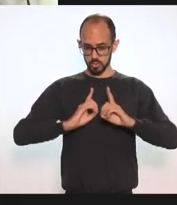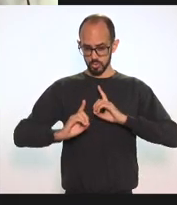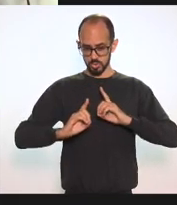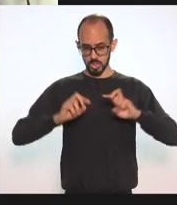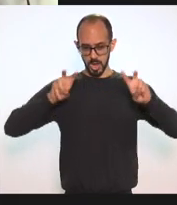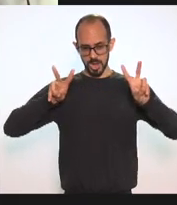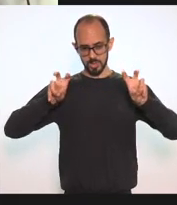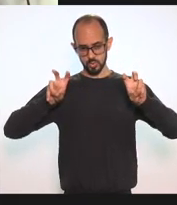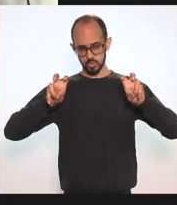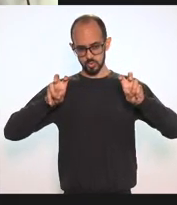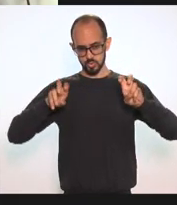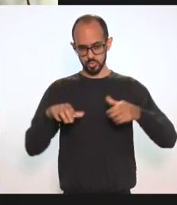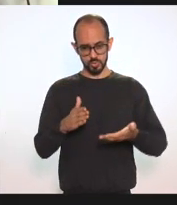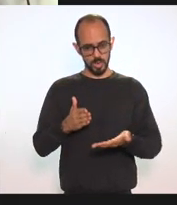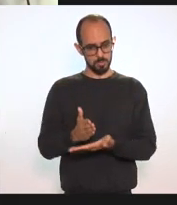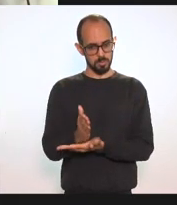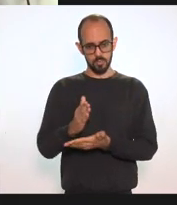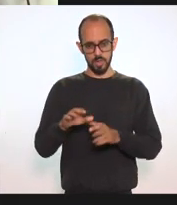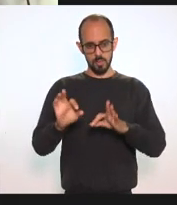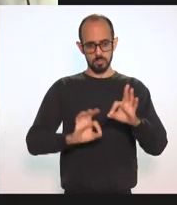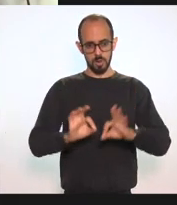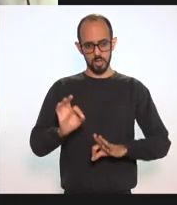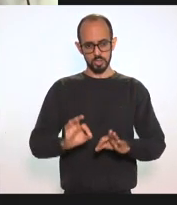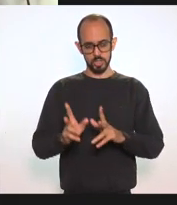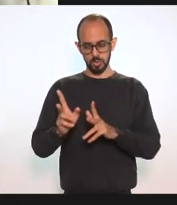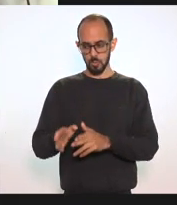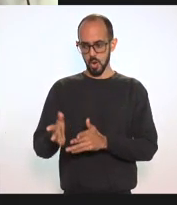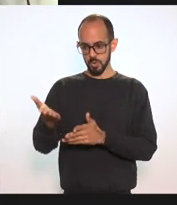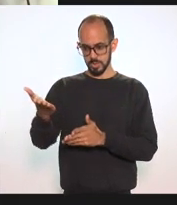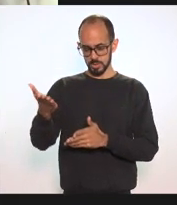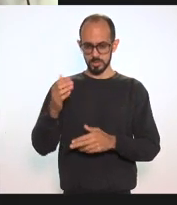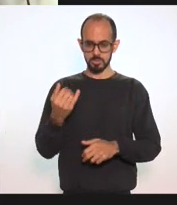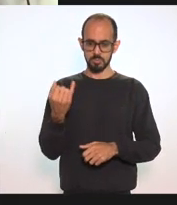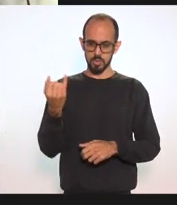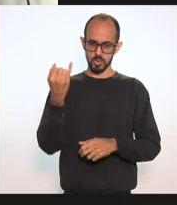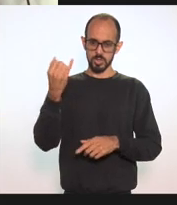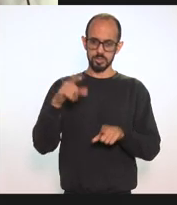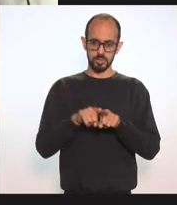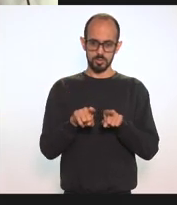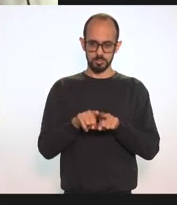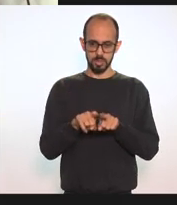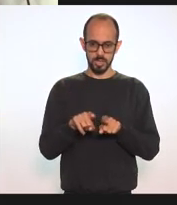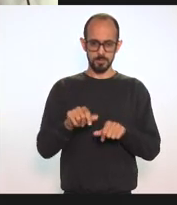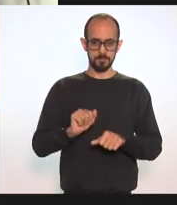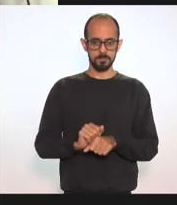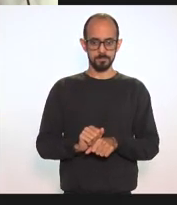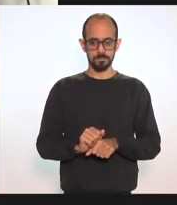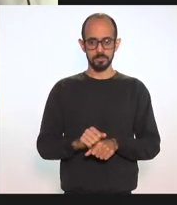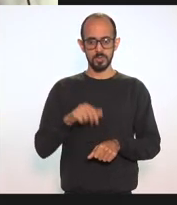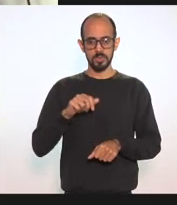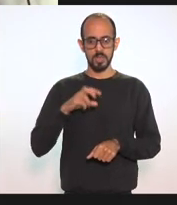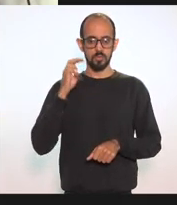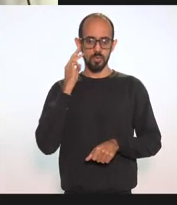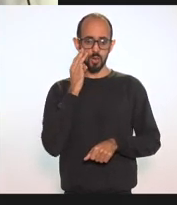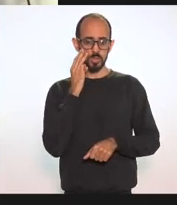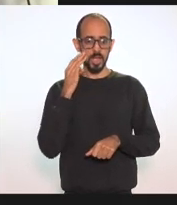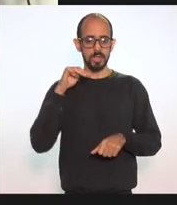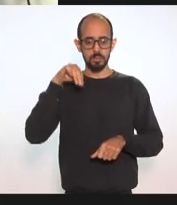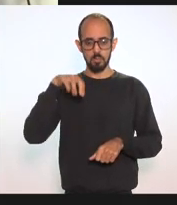assuntos e aprovar um projeto como esse. Aí quero também parabenizar o deputado da minha bancada, o deputado Valdec, que é coautor aí com a deputada